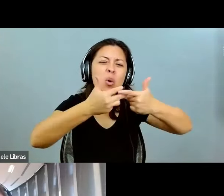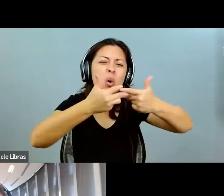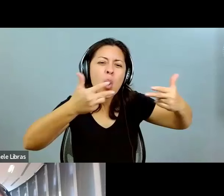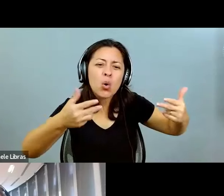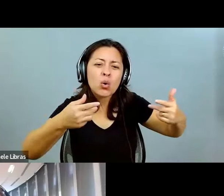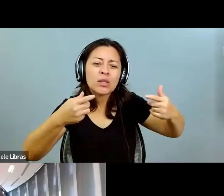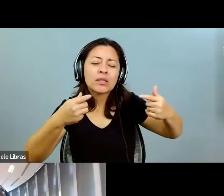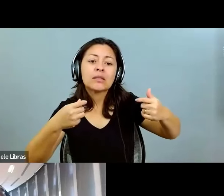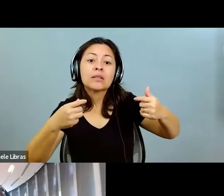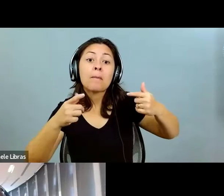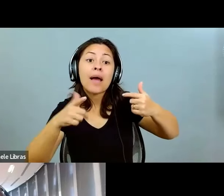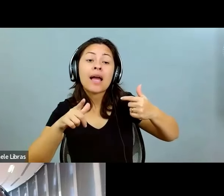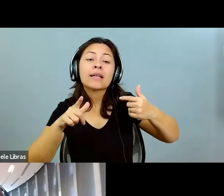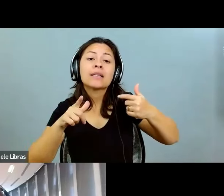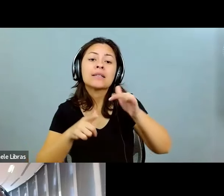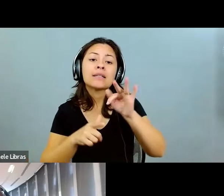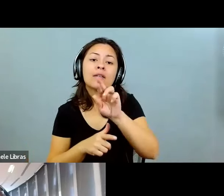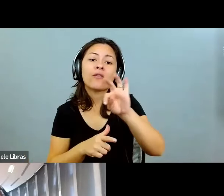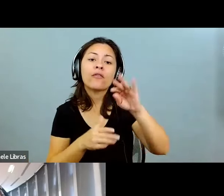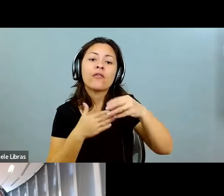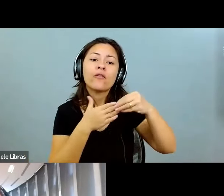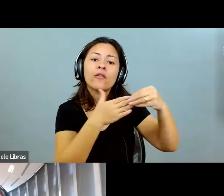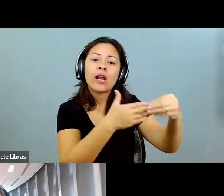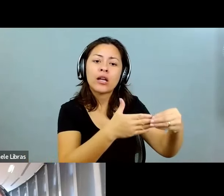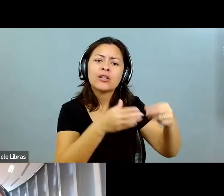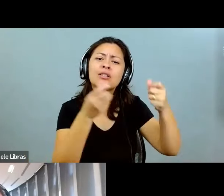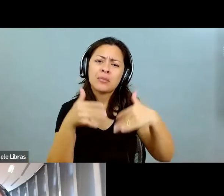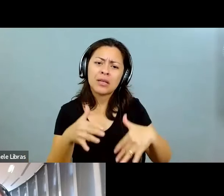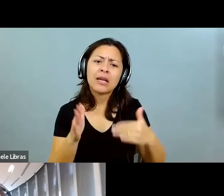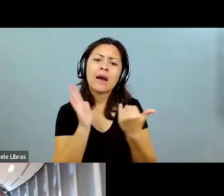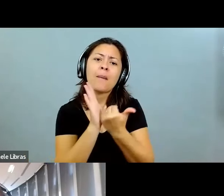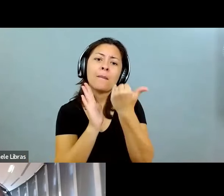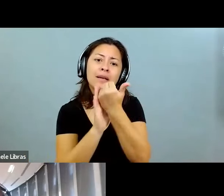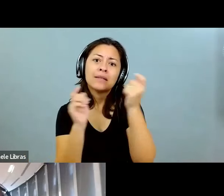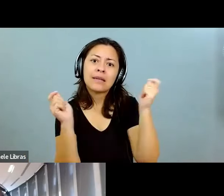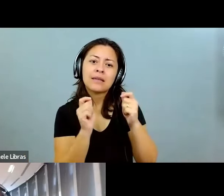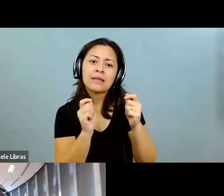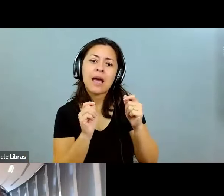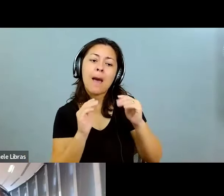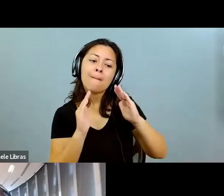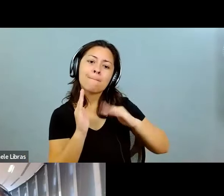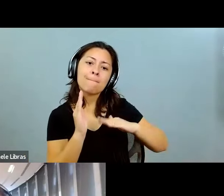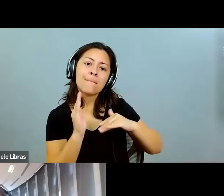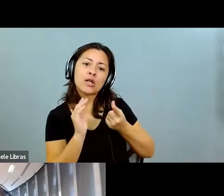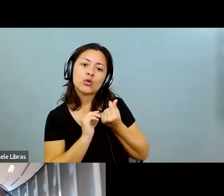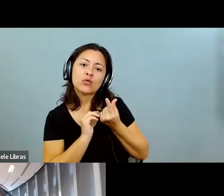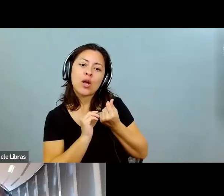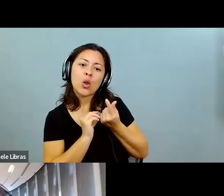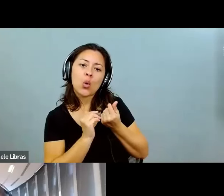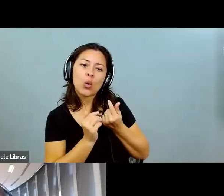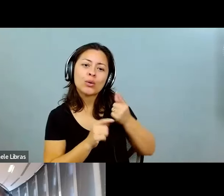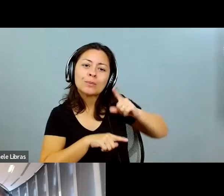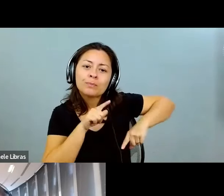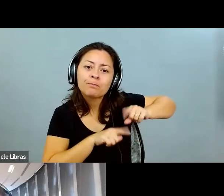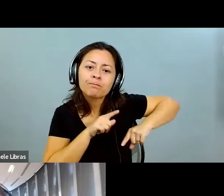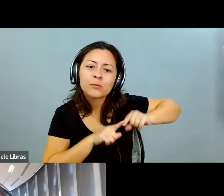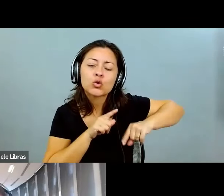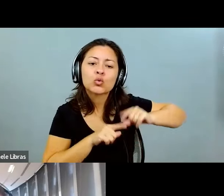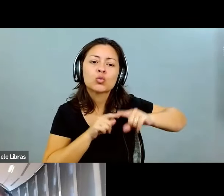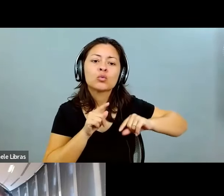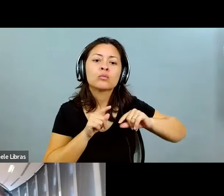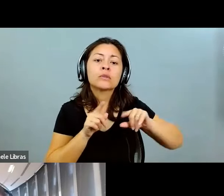e onde vocês Talvez achem que tenha espaço ainda para para recu de preços dos insumos e uma pergunta ao que mais mais